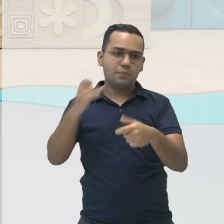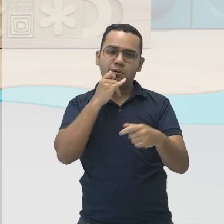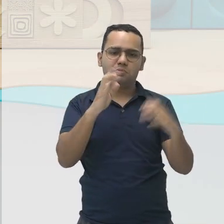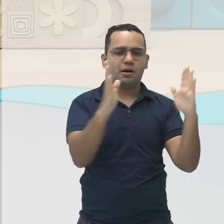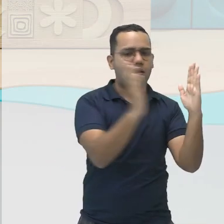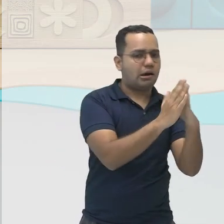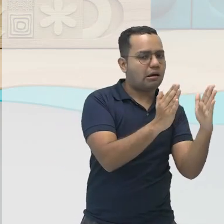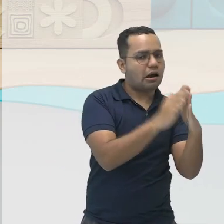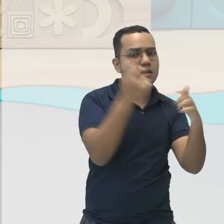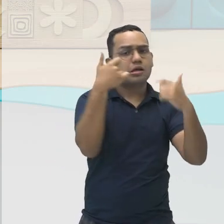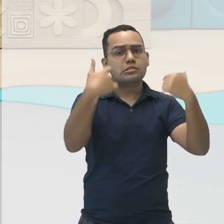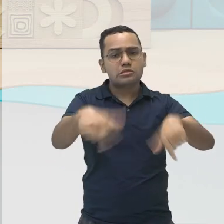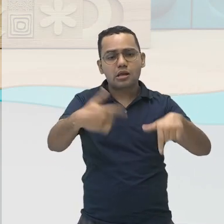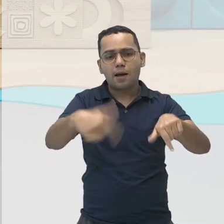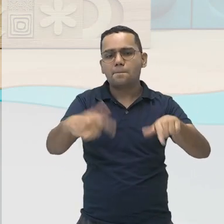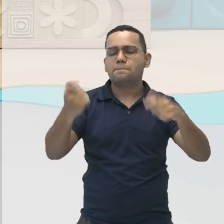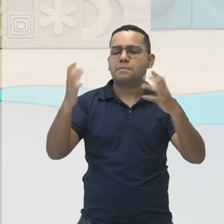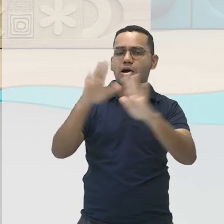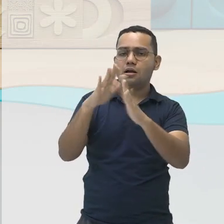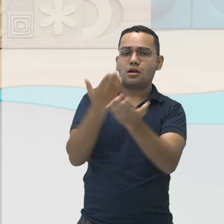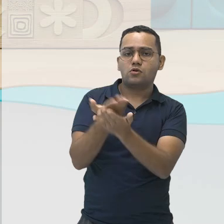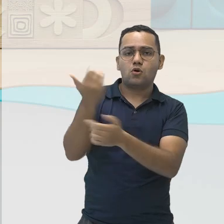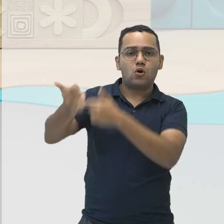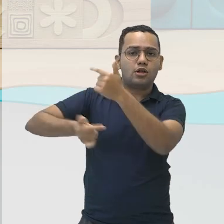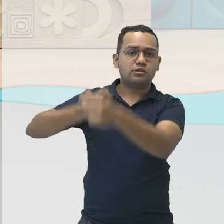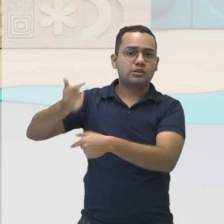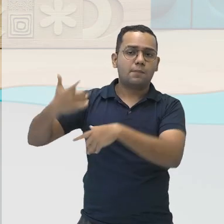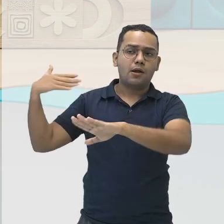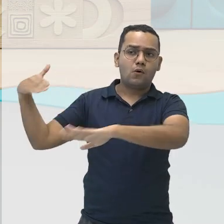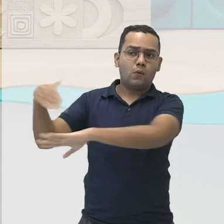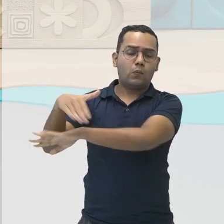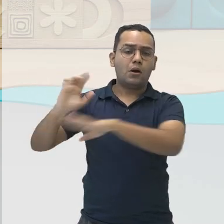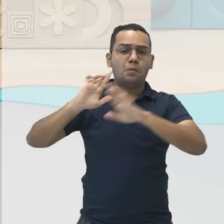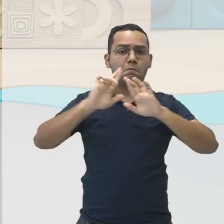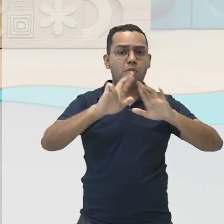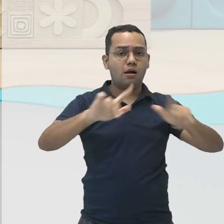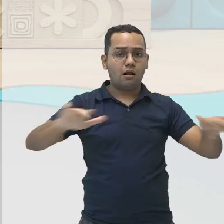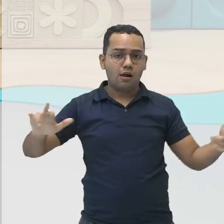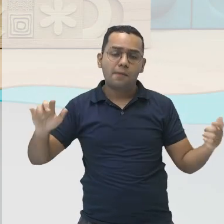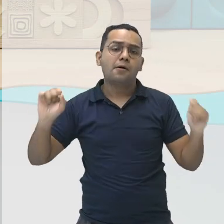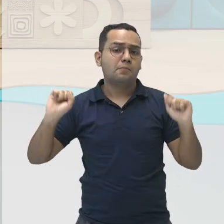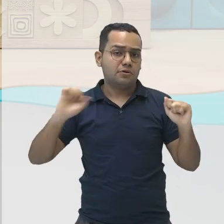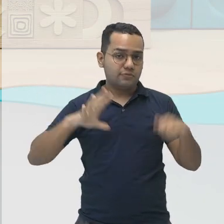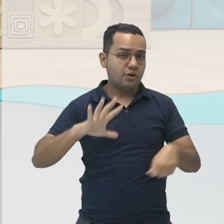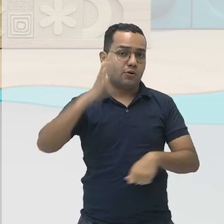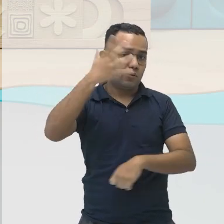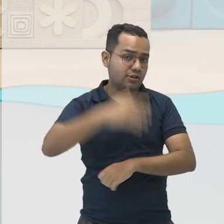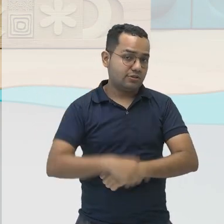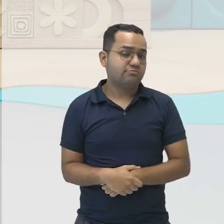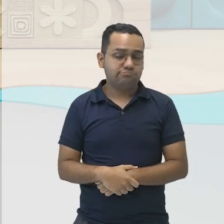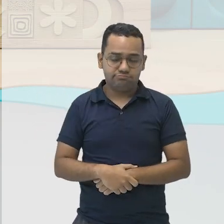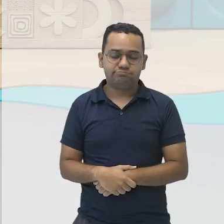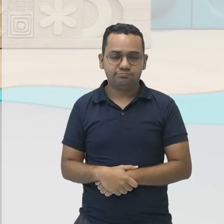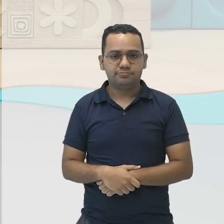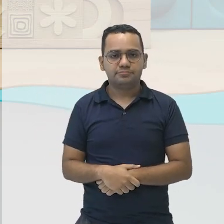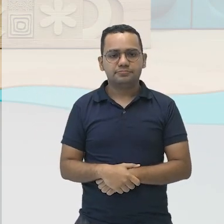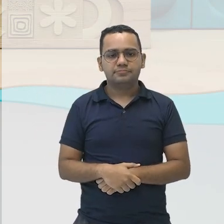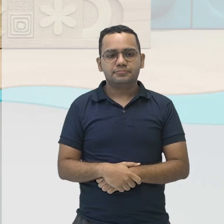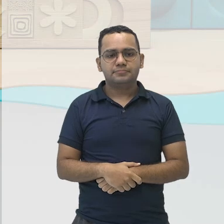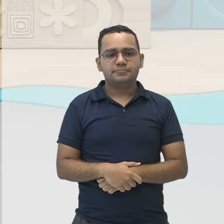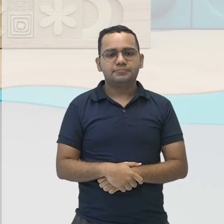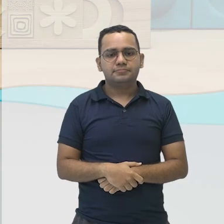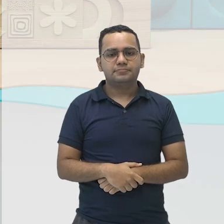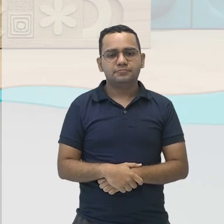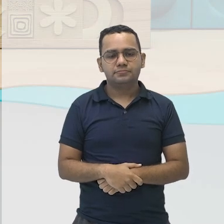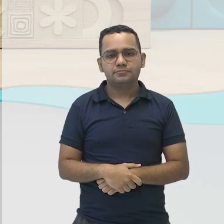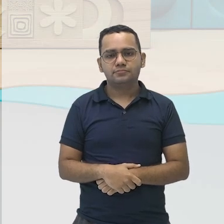seja em casa, na escola, no trabalho, na rua, em qualquer momento a gente está suscetível a sofrer uma dessas